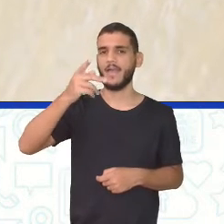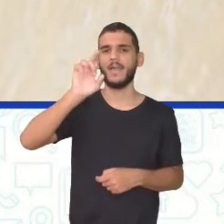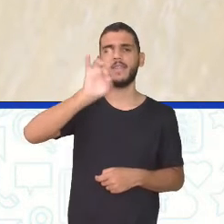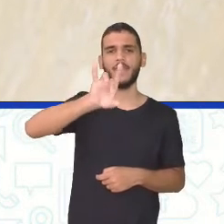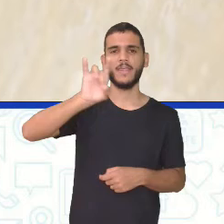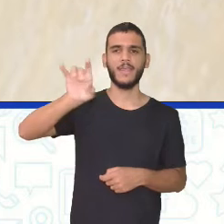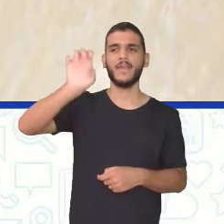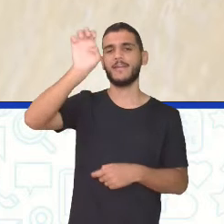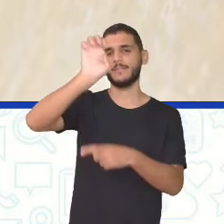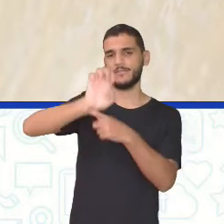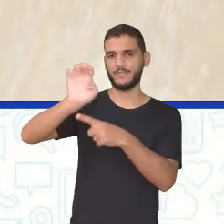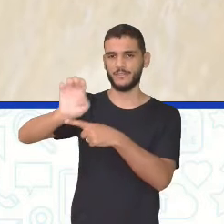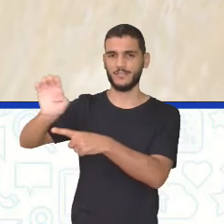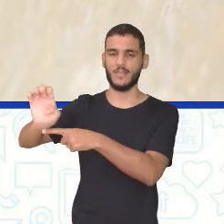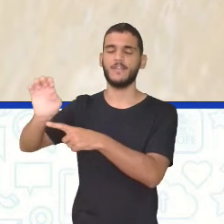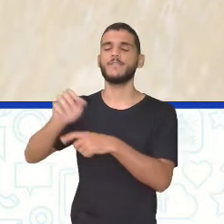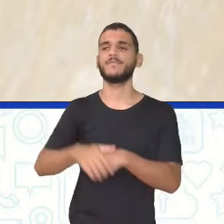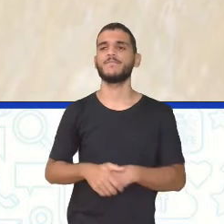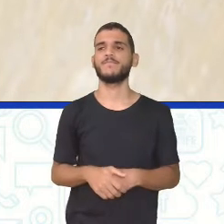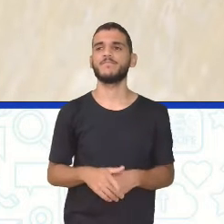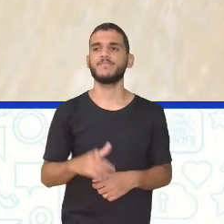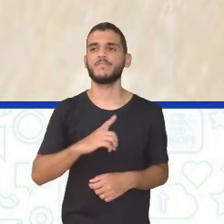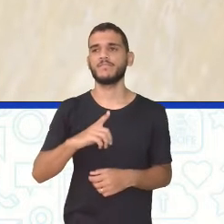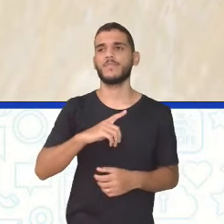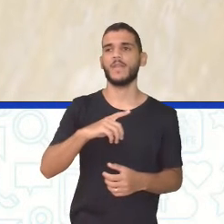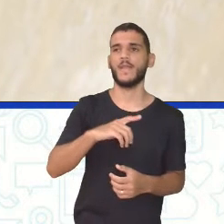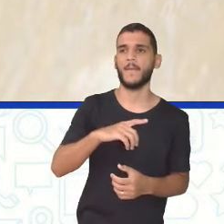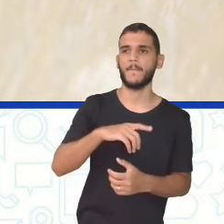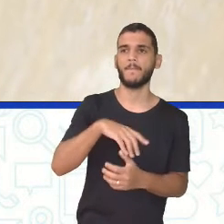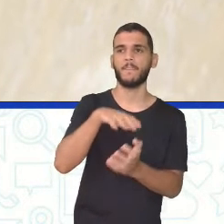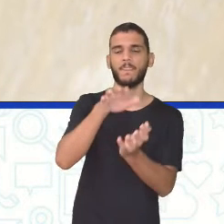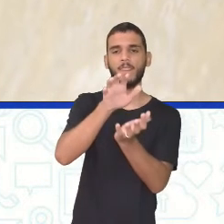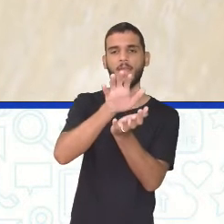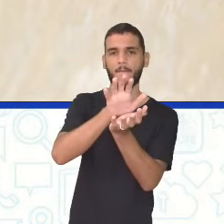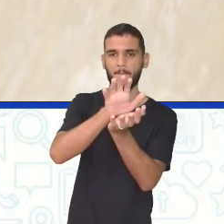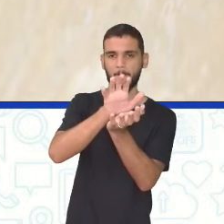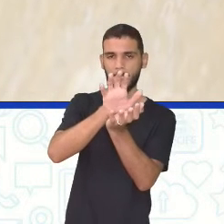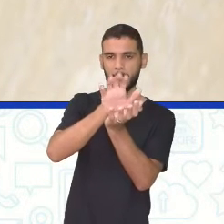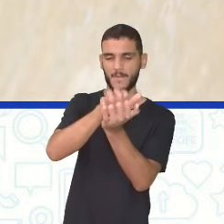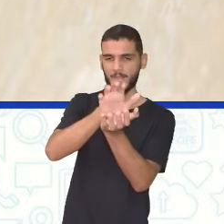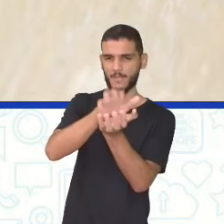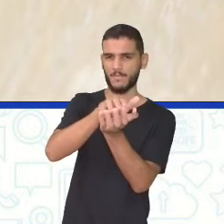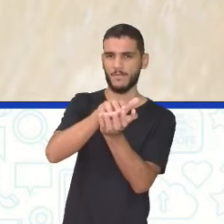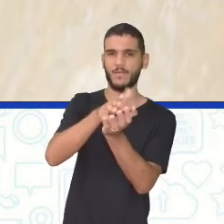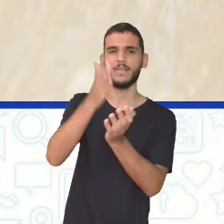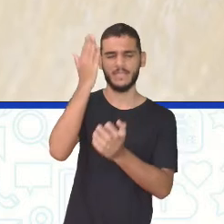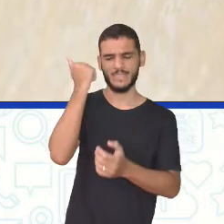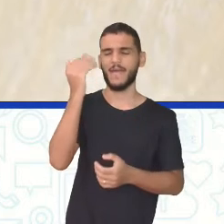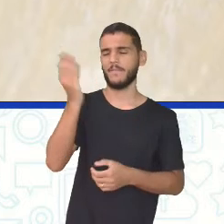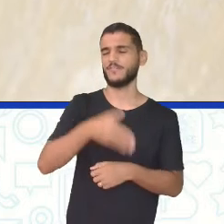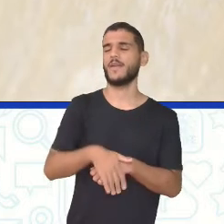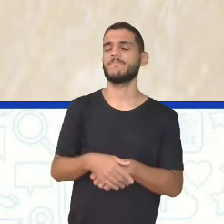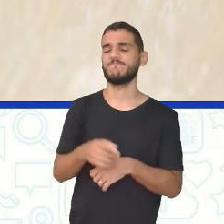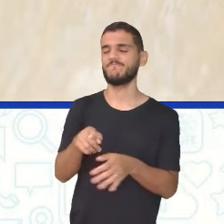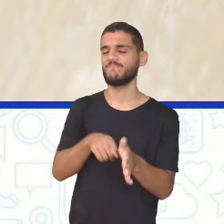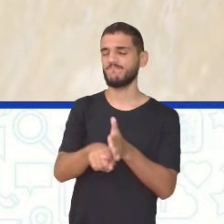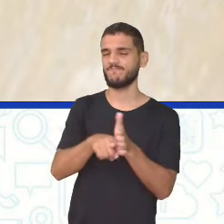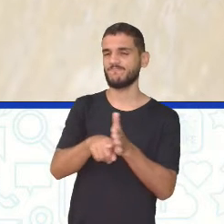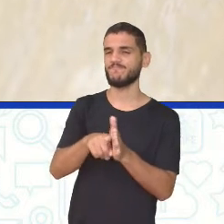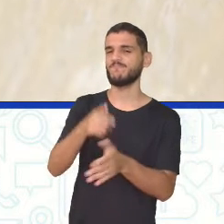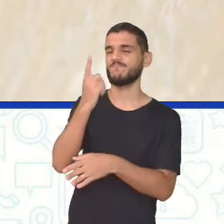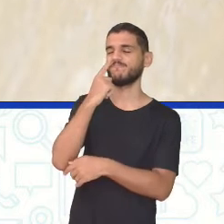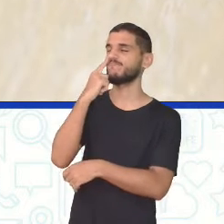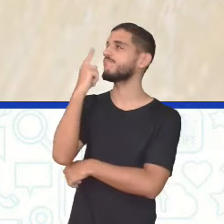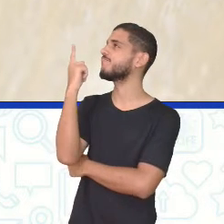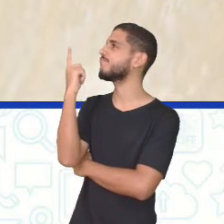Então, nesse IDH a gente tem aí, ó, Pernambuco. Você sabe já onde é Pernambuco aí no mapa, com certeza sabe. Procura aí Pernambuco,